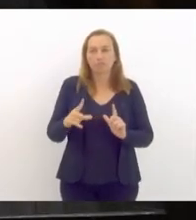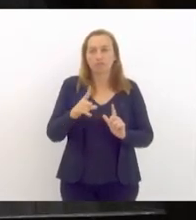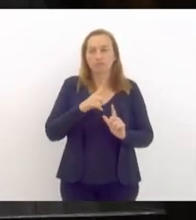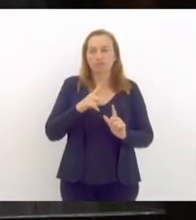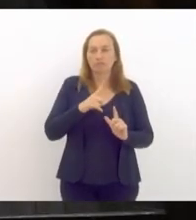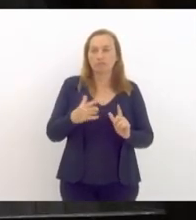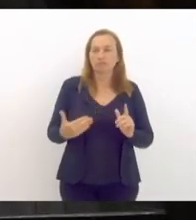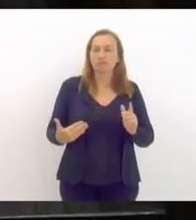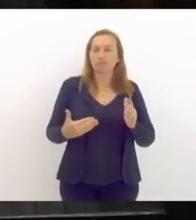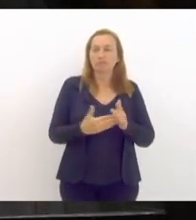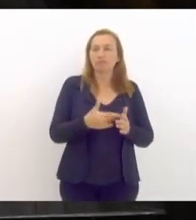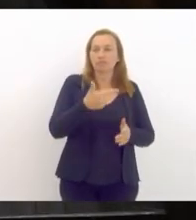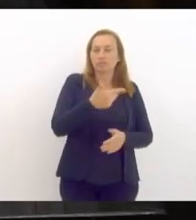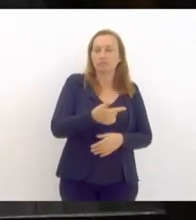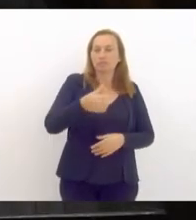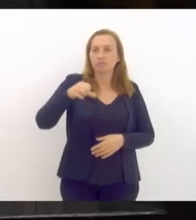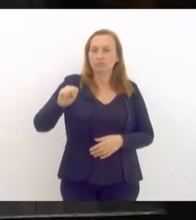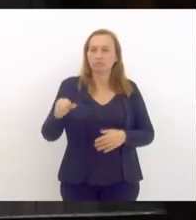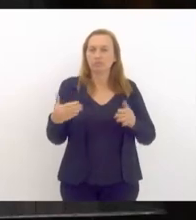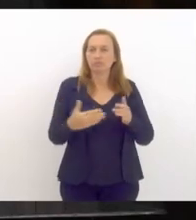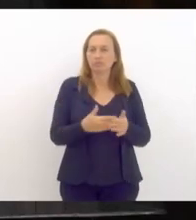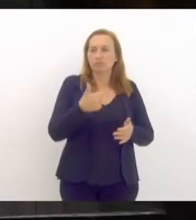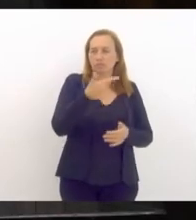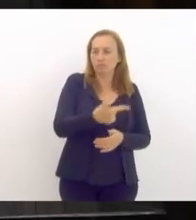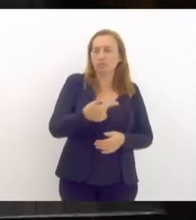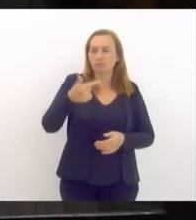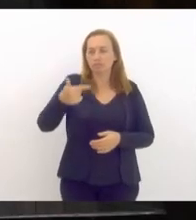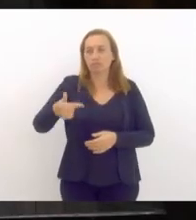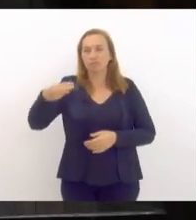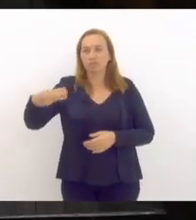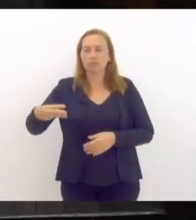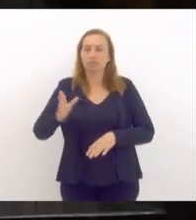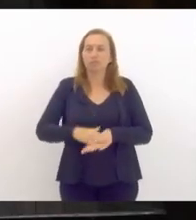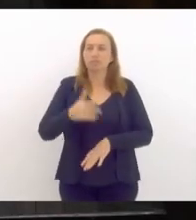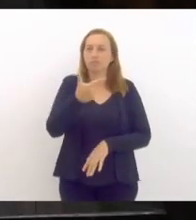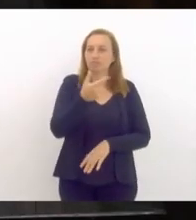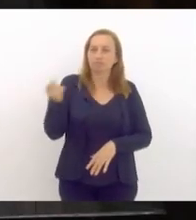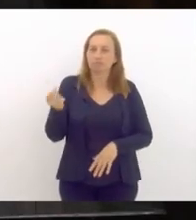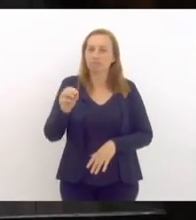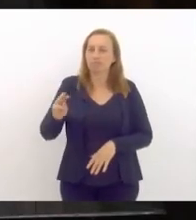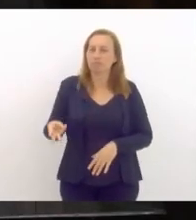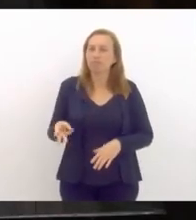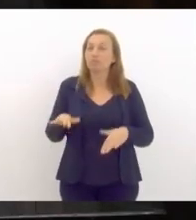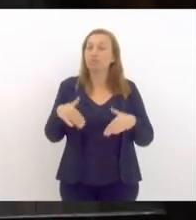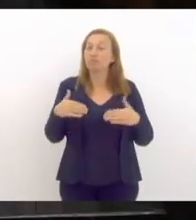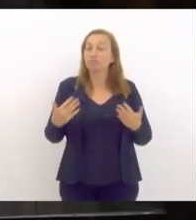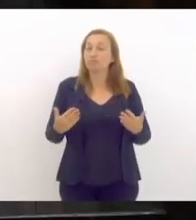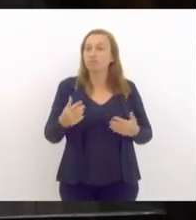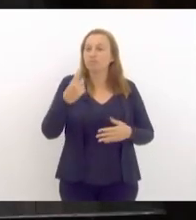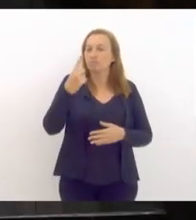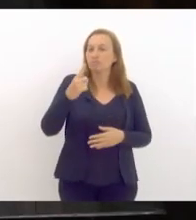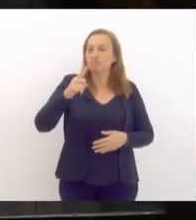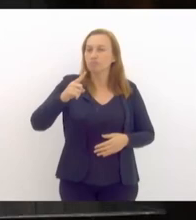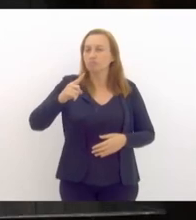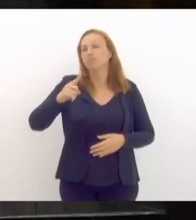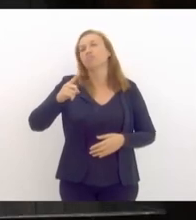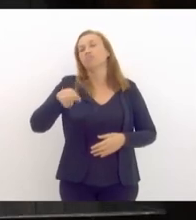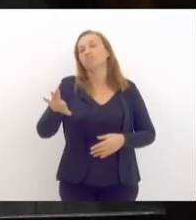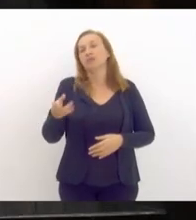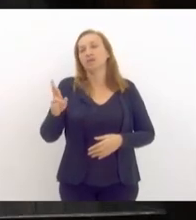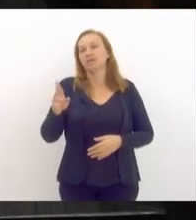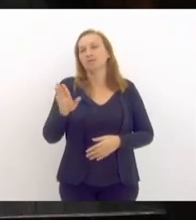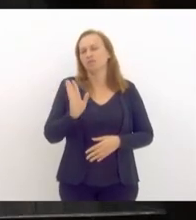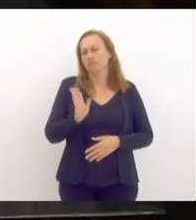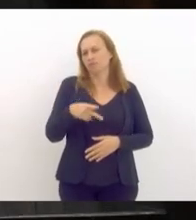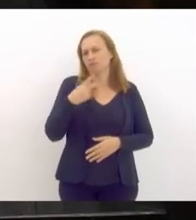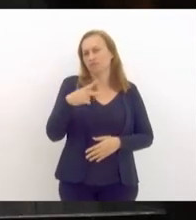de 2018 para 2023 eles cobram mais 200 milhões então uma dívida de um bilhão que eu já falei